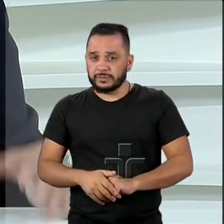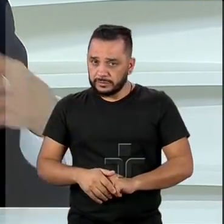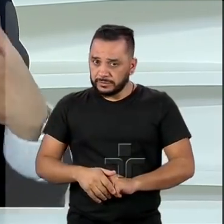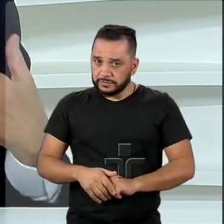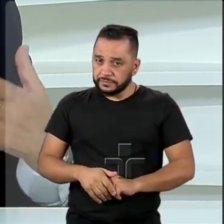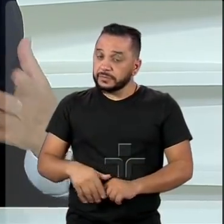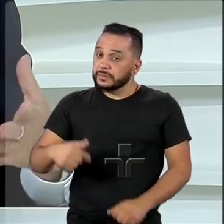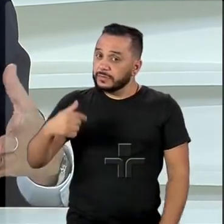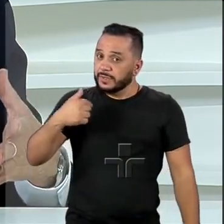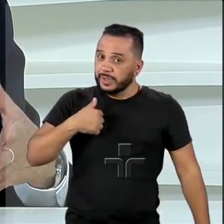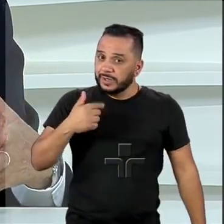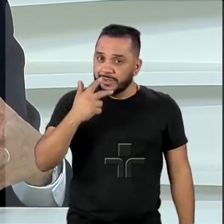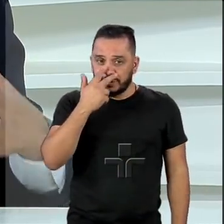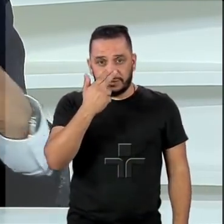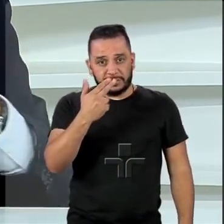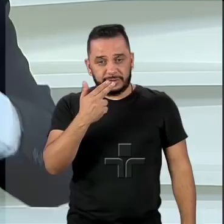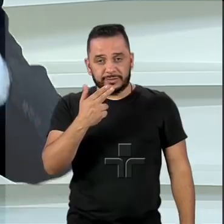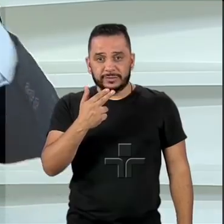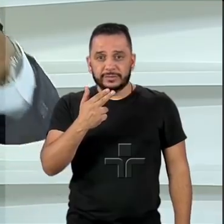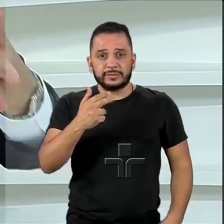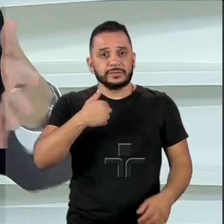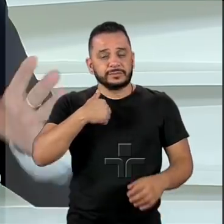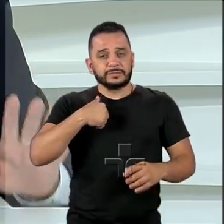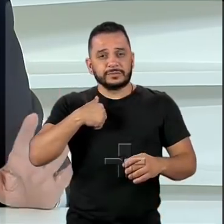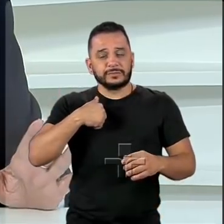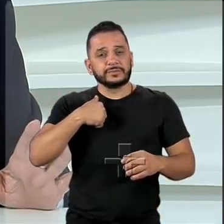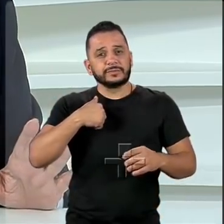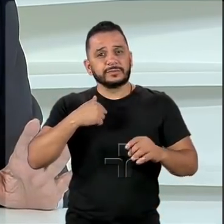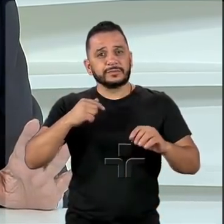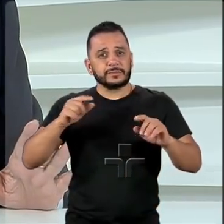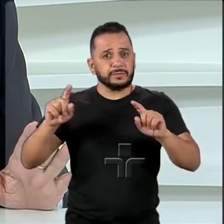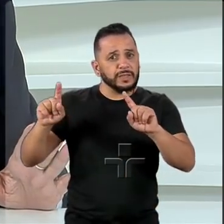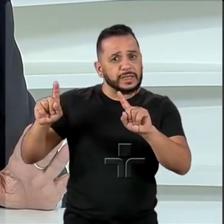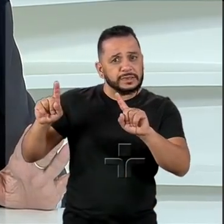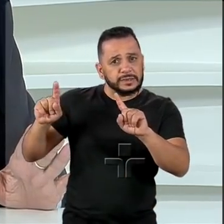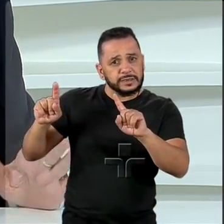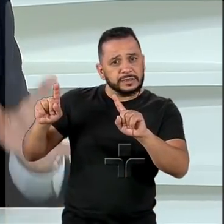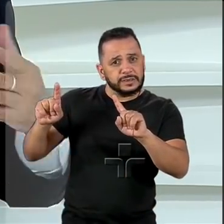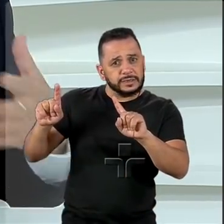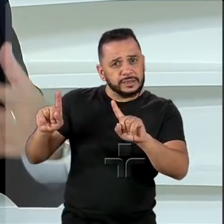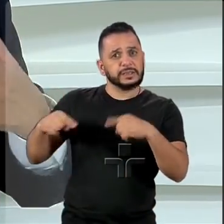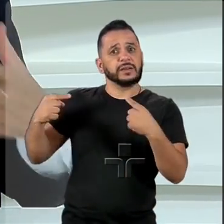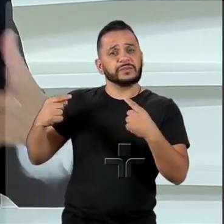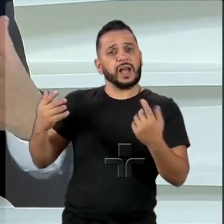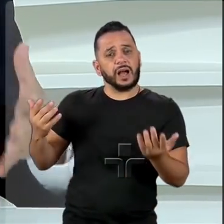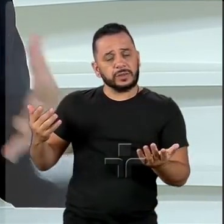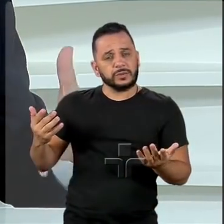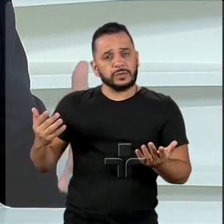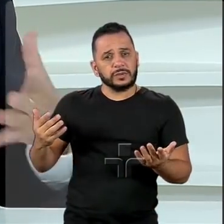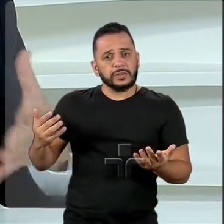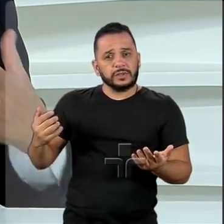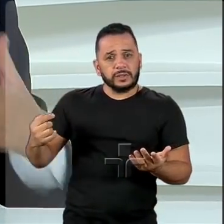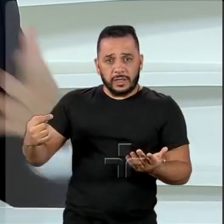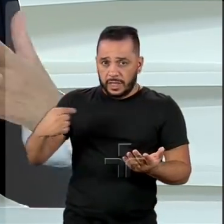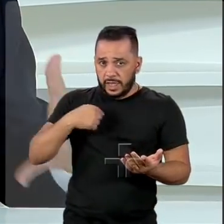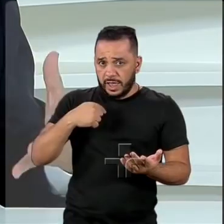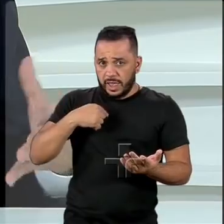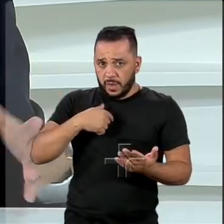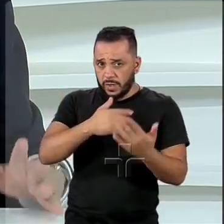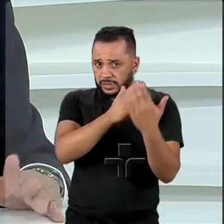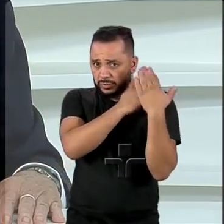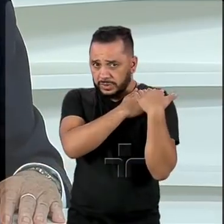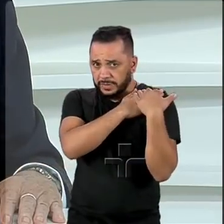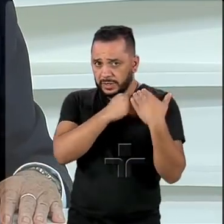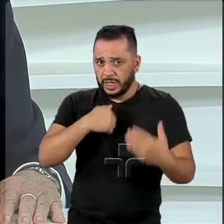momento em que eu sou desafiado a vir participar de um programa deste, eu tenho a responsabilidade de dizer o que eu